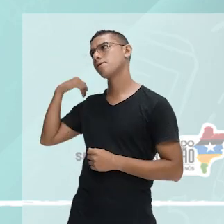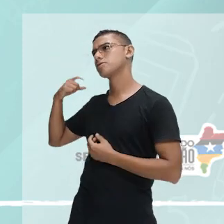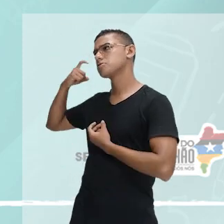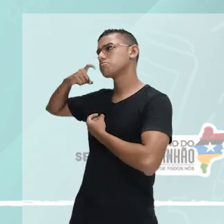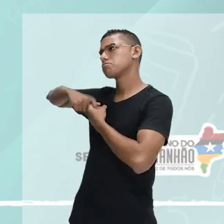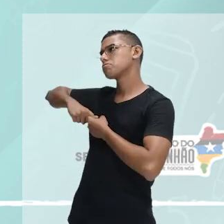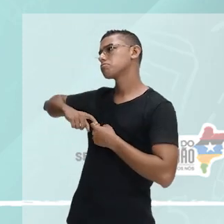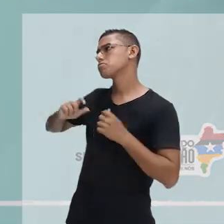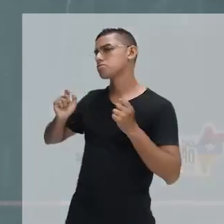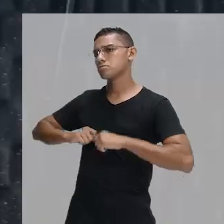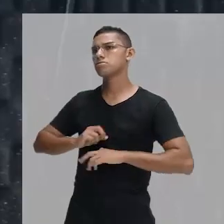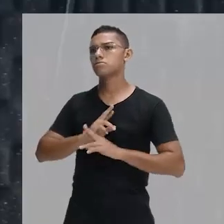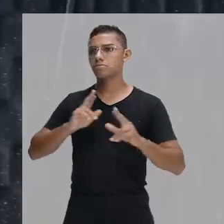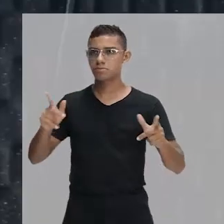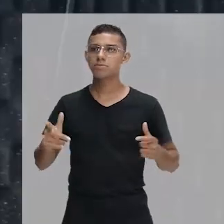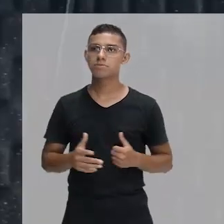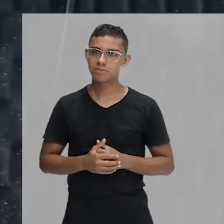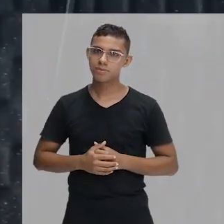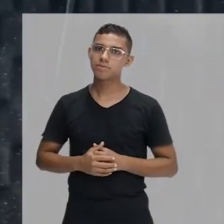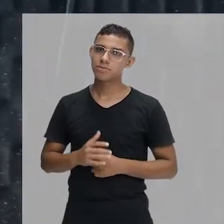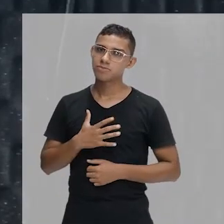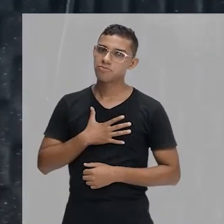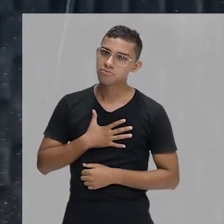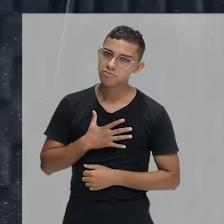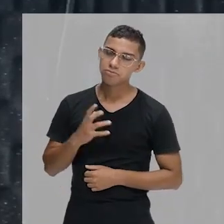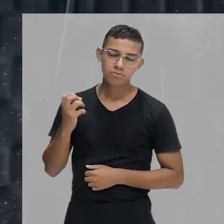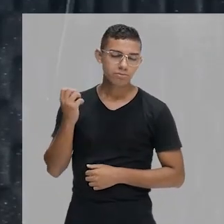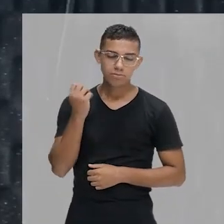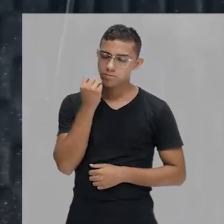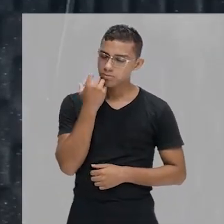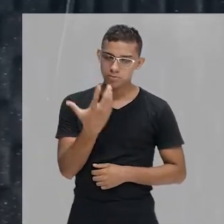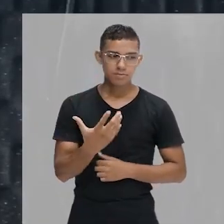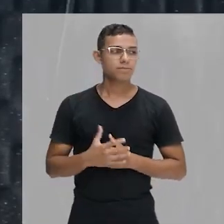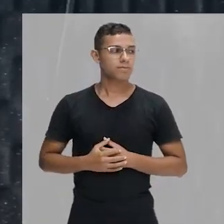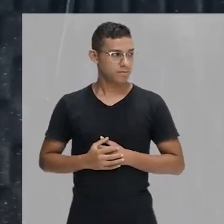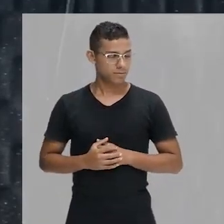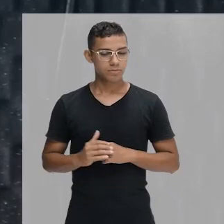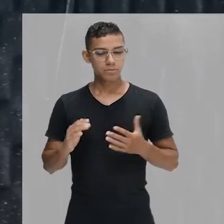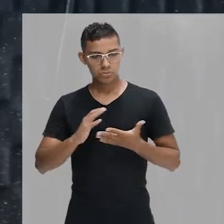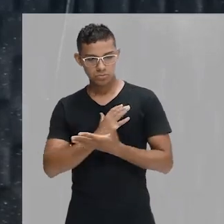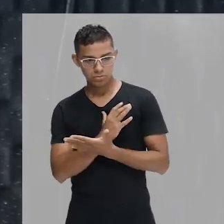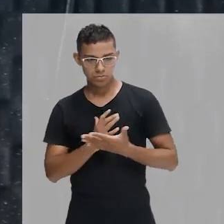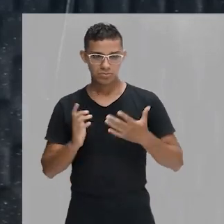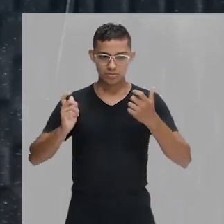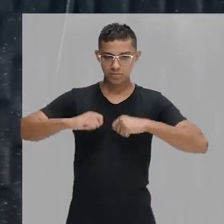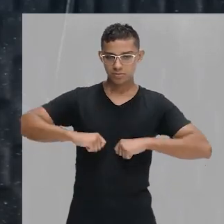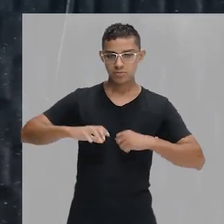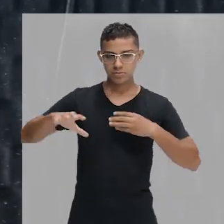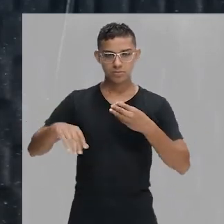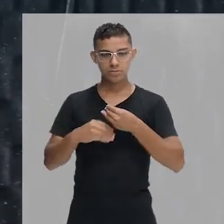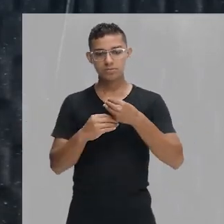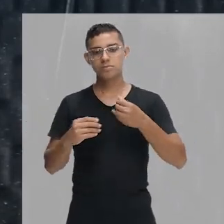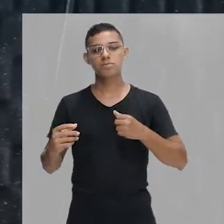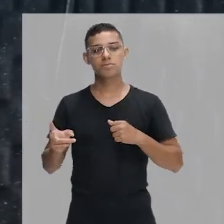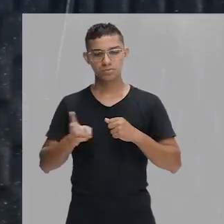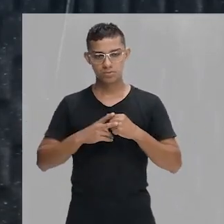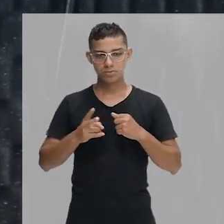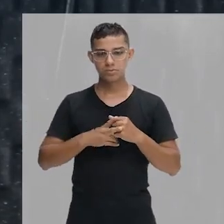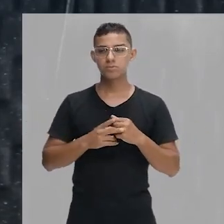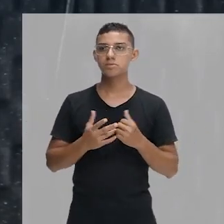diferente. Quem não gostaria? Então, essas aqui são algumas formas de como empregar o